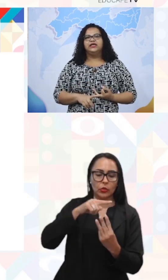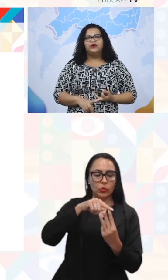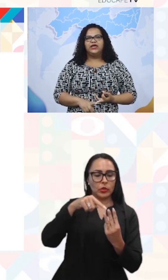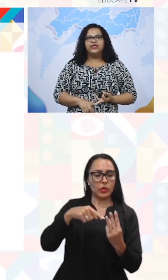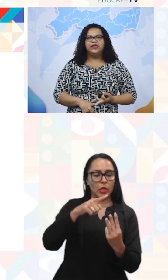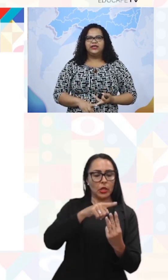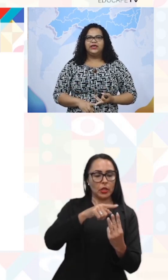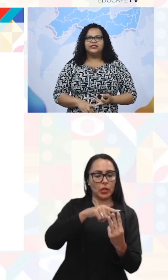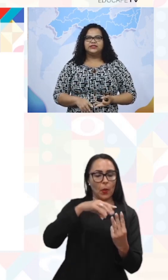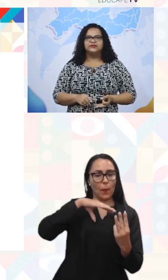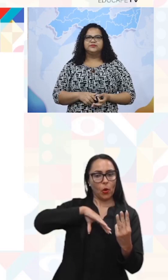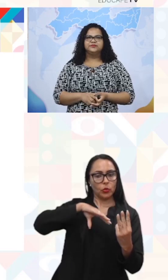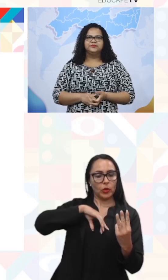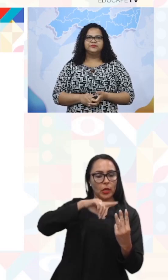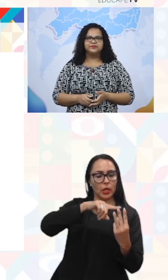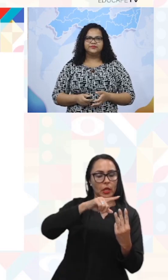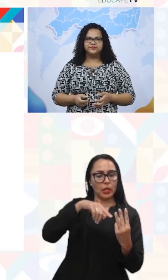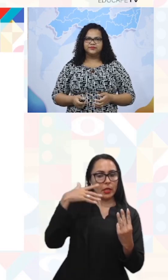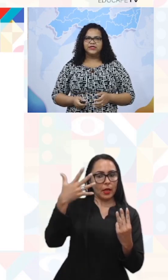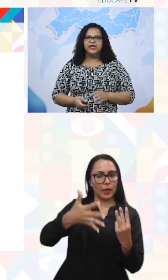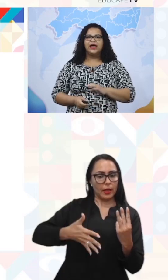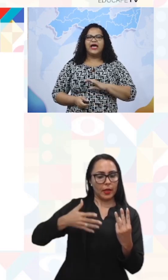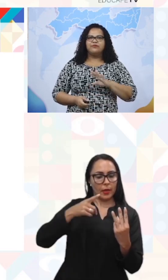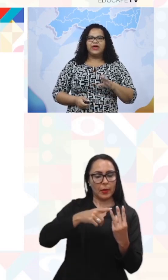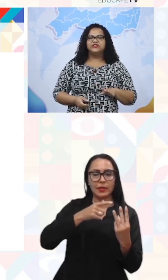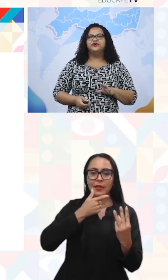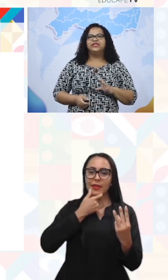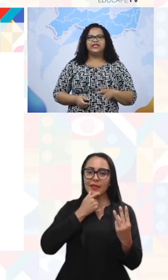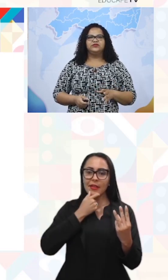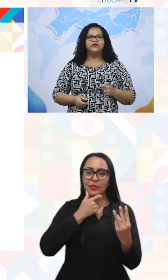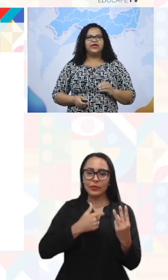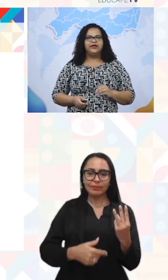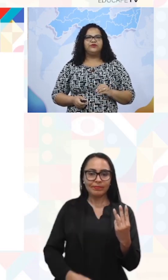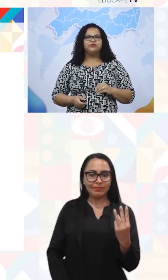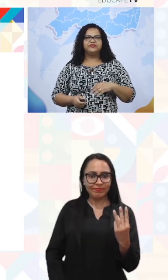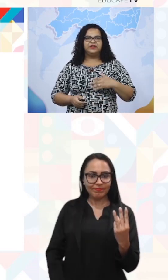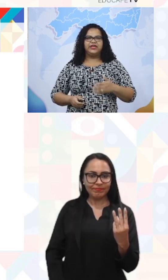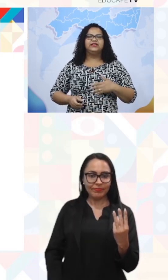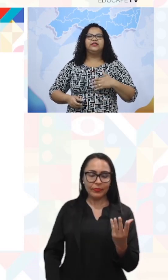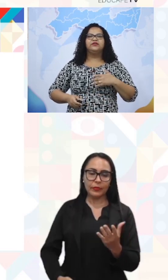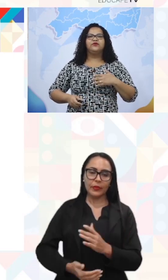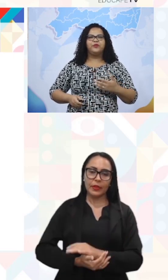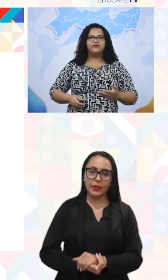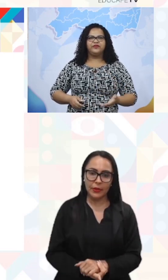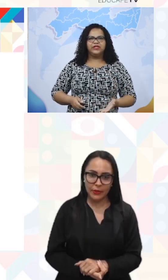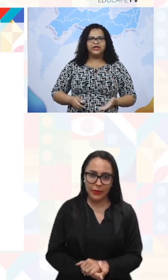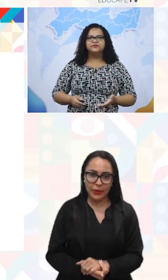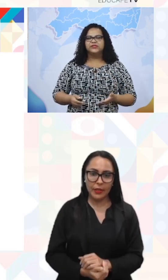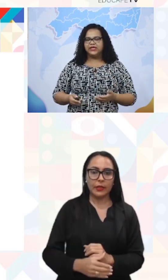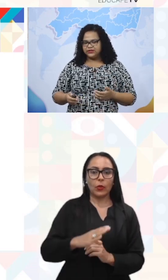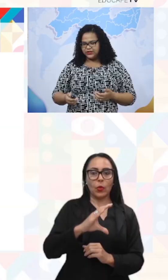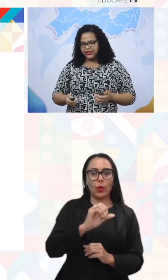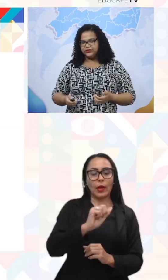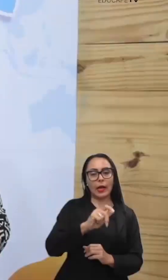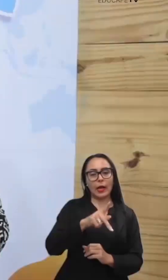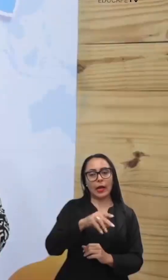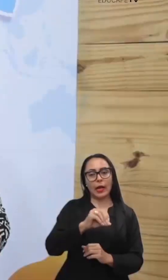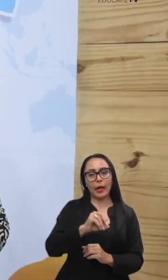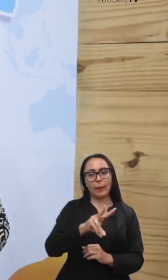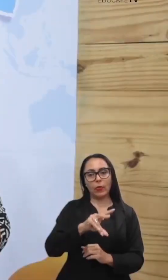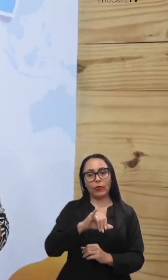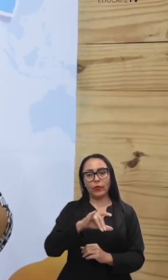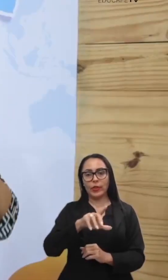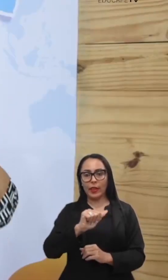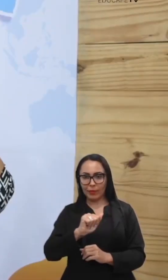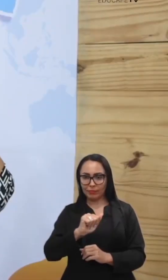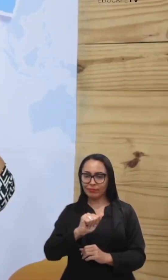a língua inglesa. A imagem foi tirada do dicionário, como já falei, do Capovilla, que é o dicionário trilingue.